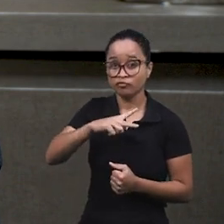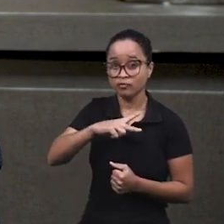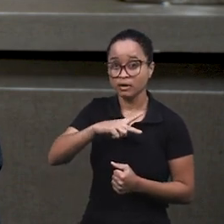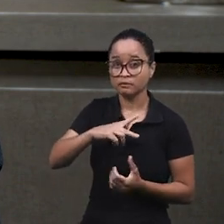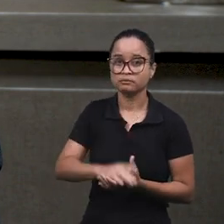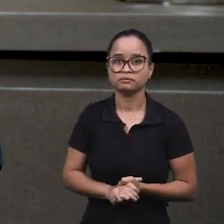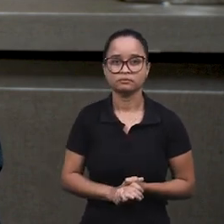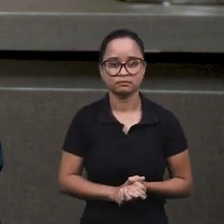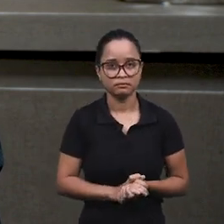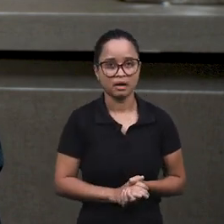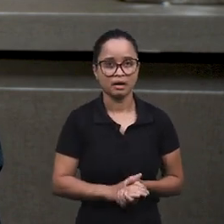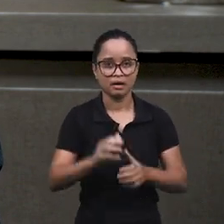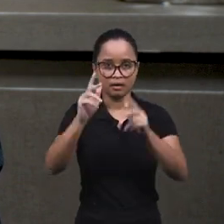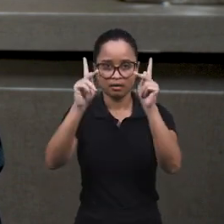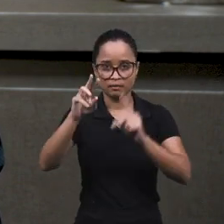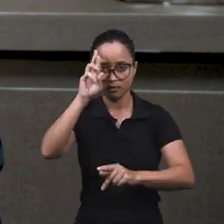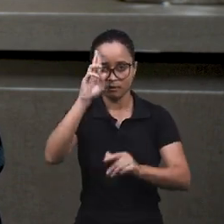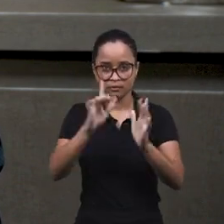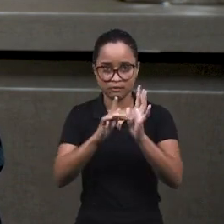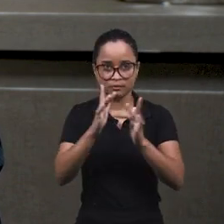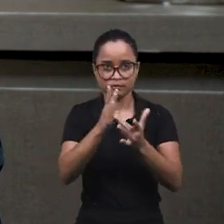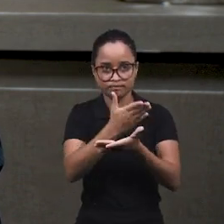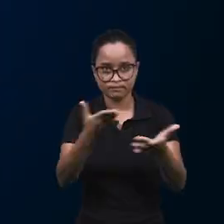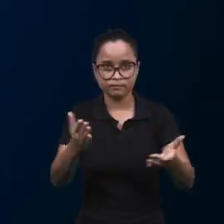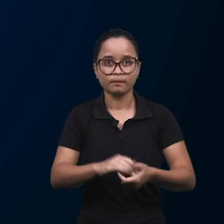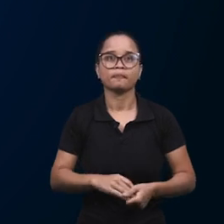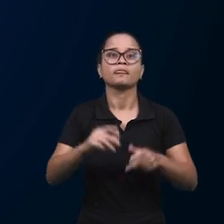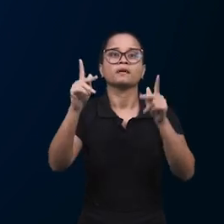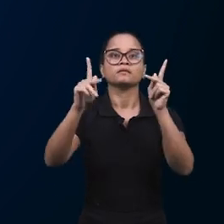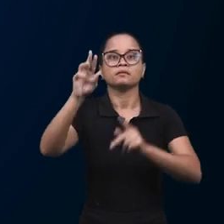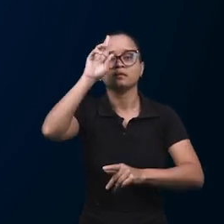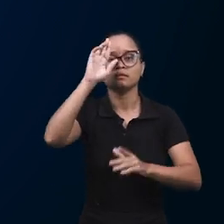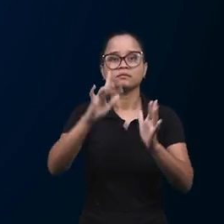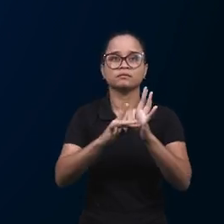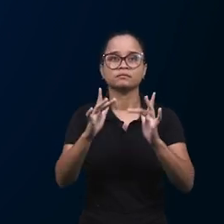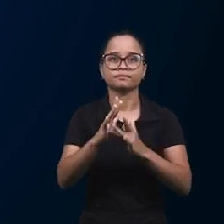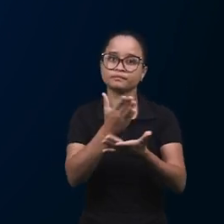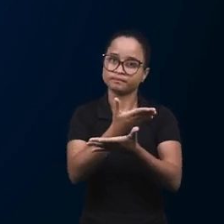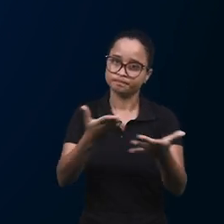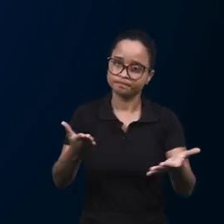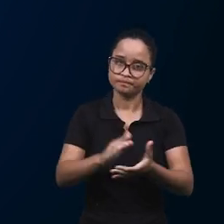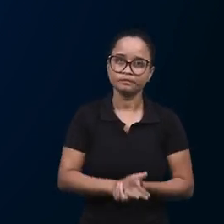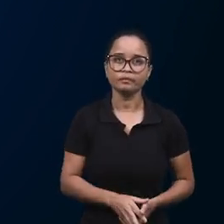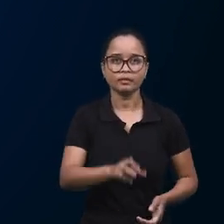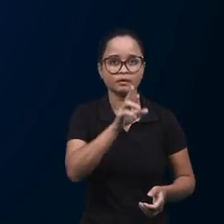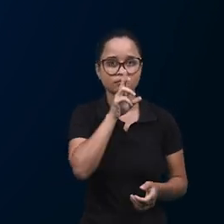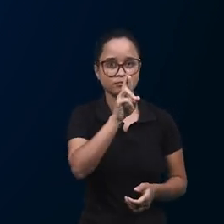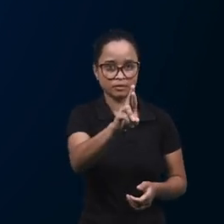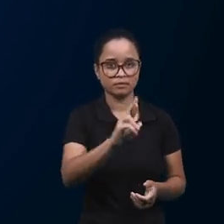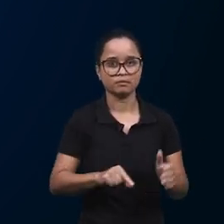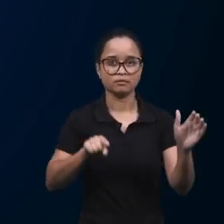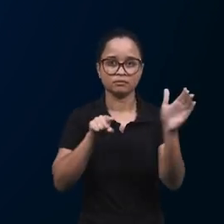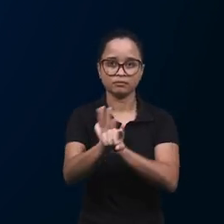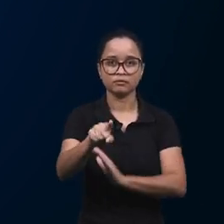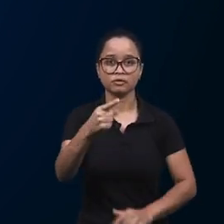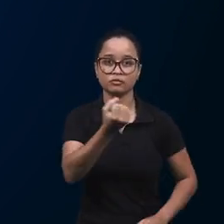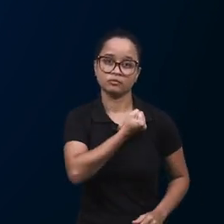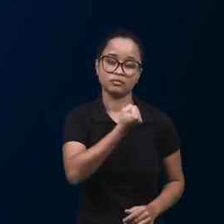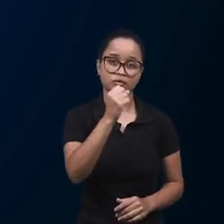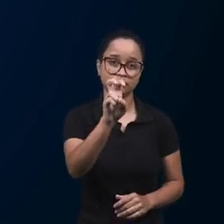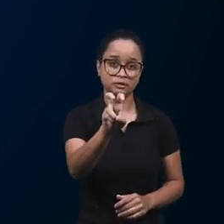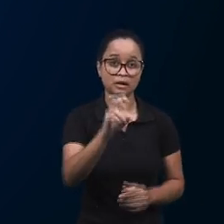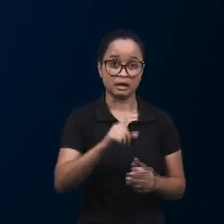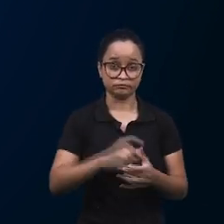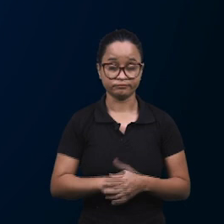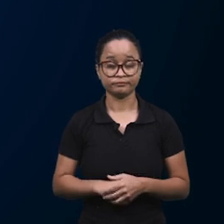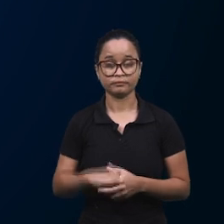dela. Ludmila, a paz do Senhor Jesus, irmã. Paz do Senhor Jesus, irmãos. Em resposta à pergunta número 5,